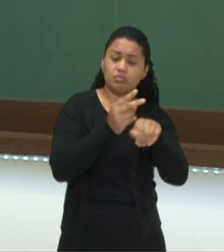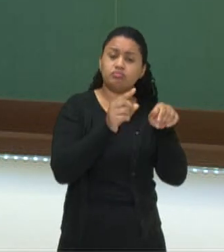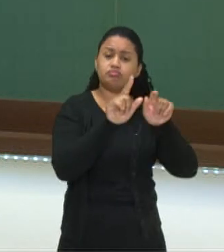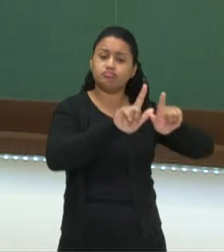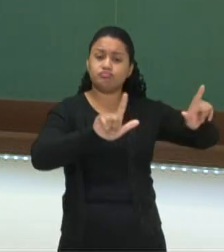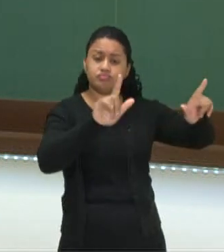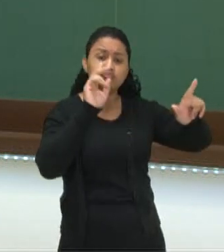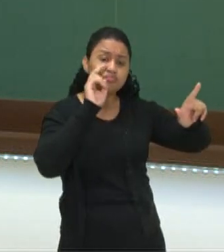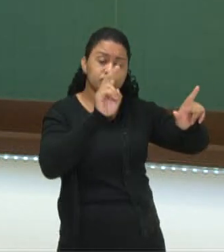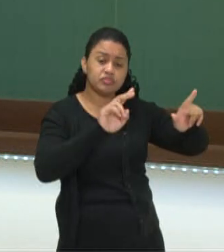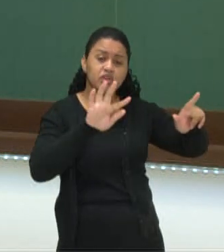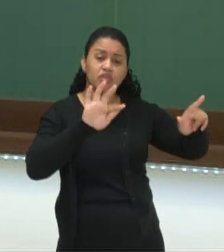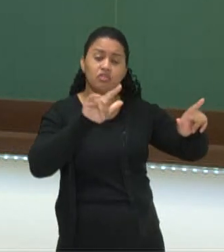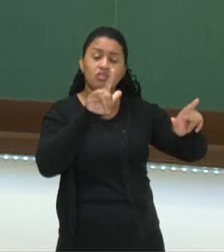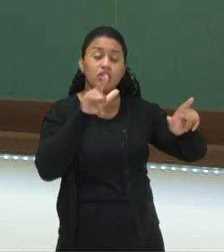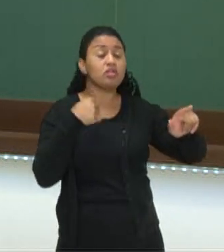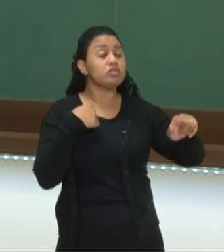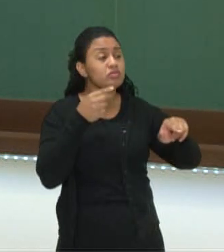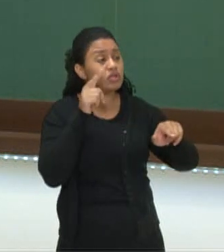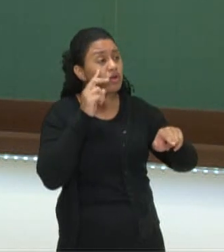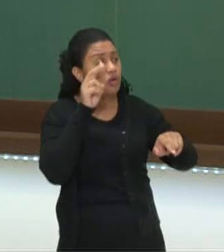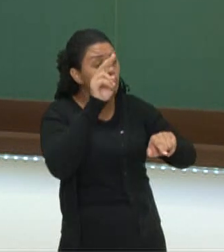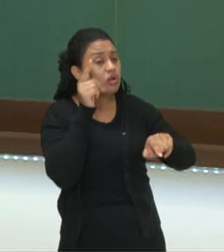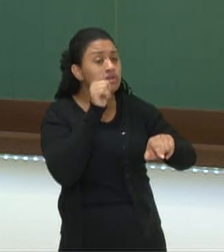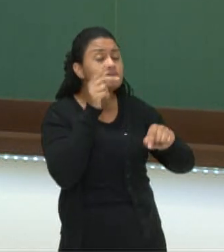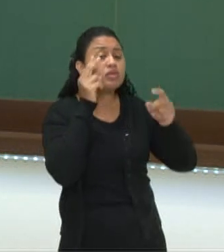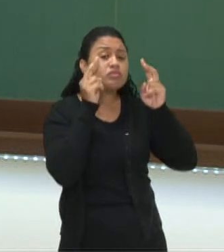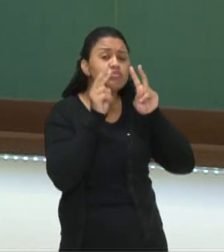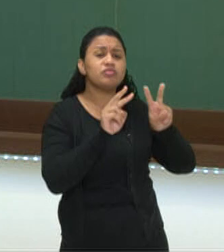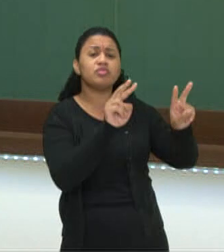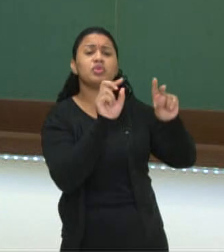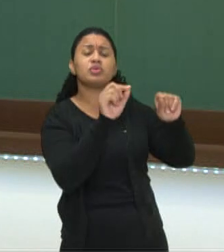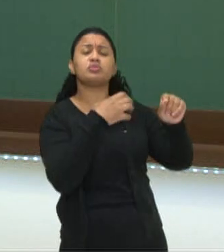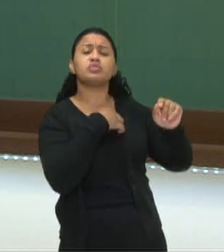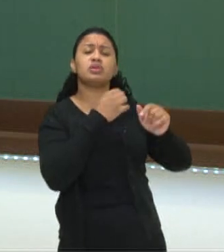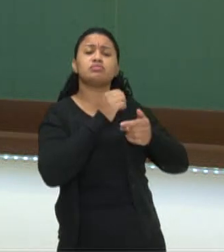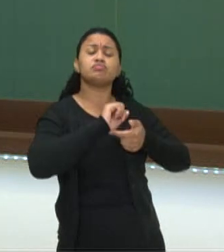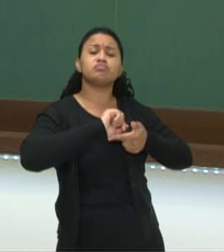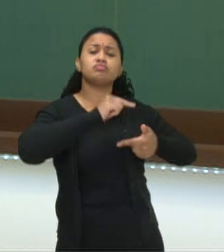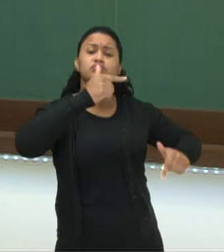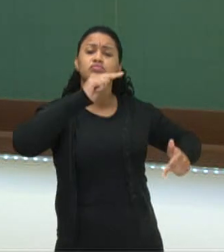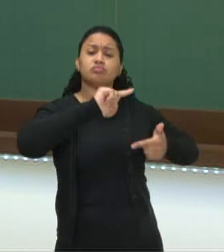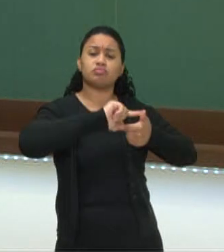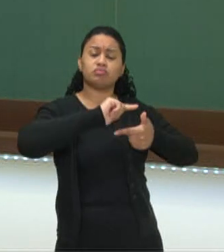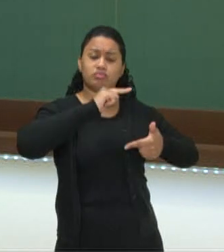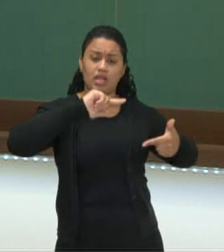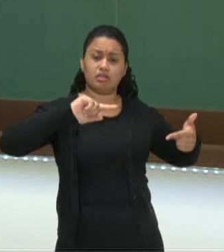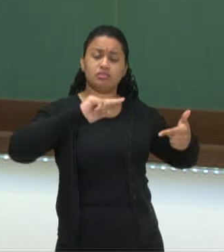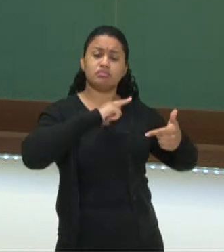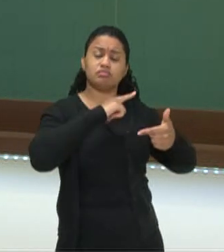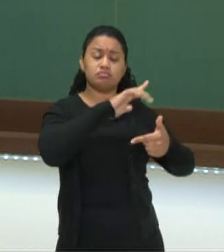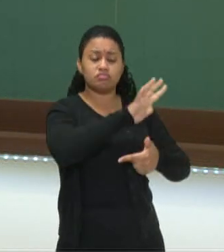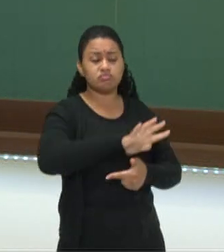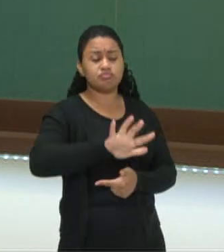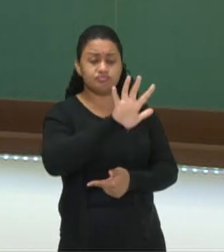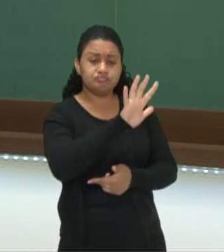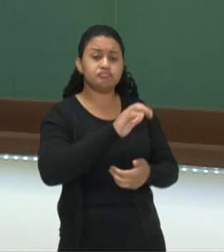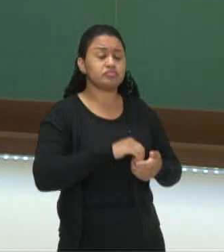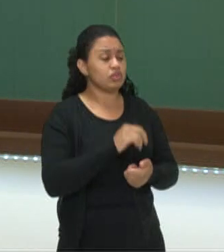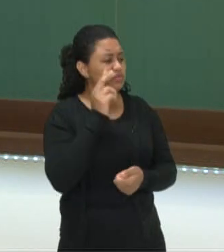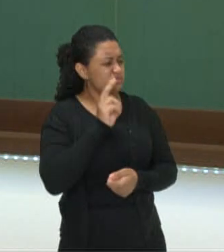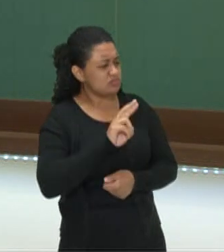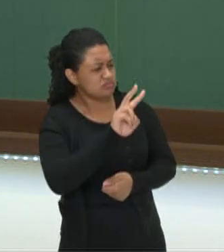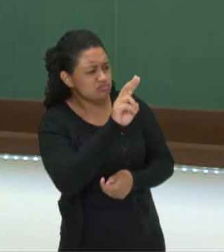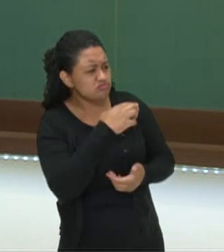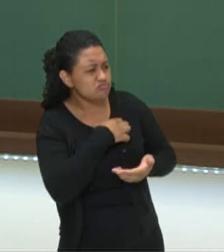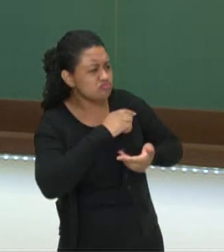ela. Se você olha, você vai enxergar, na verdade, uma forma geométrica dentro de um espaço. E você fica olhando aquilo, você vê aquela